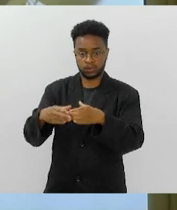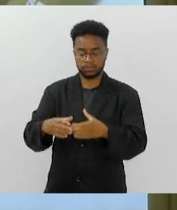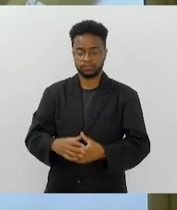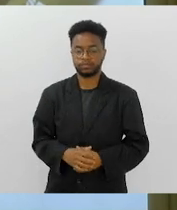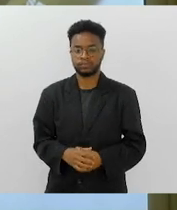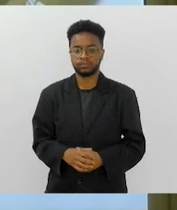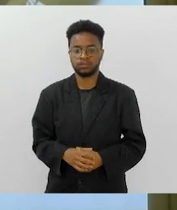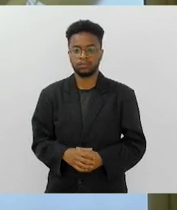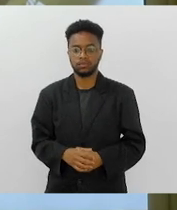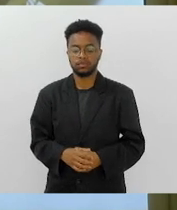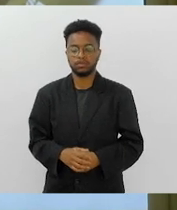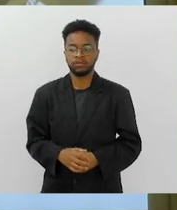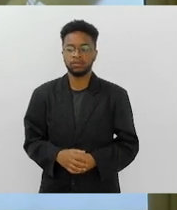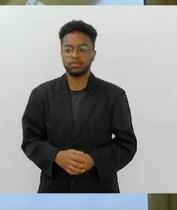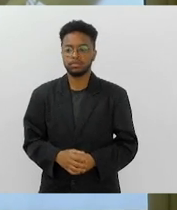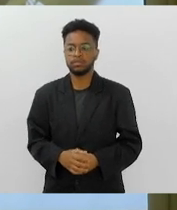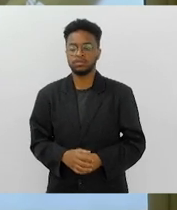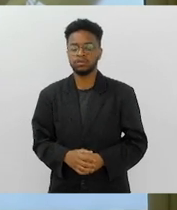aí,